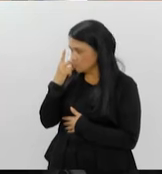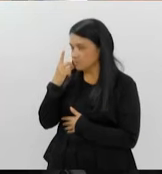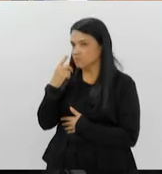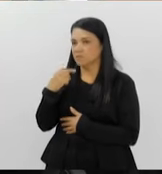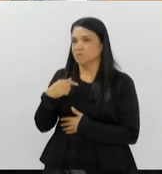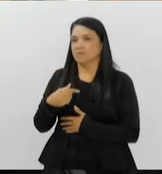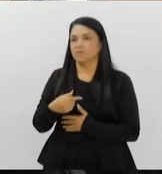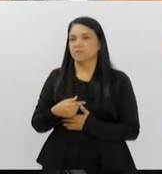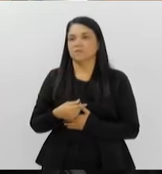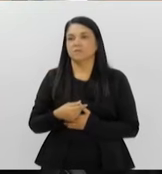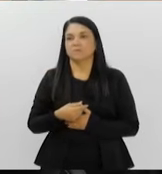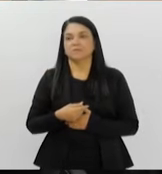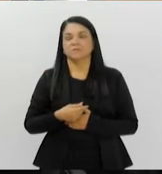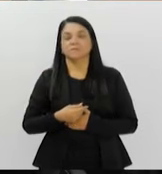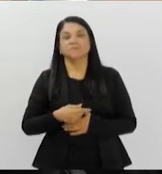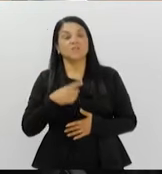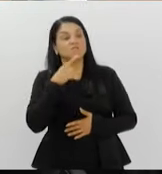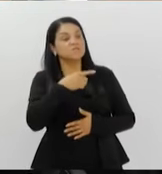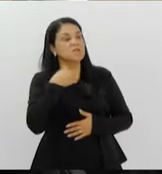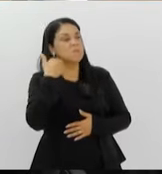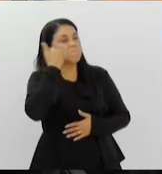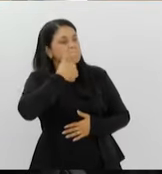Deputado.